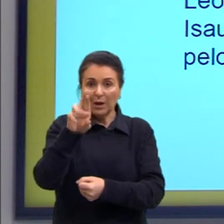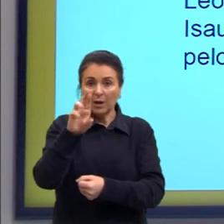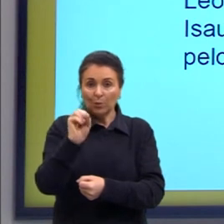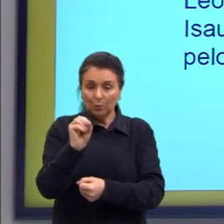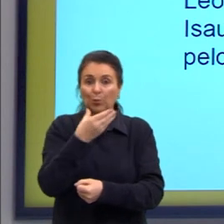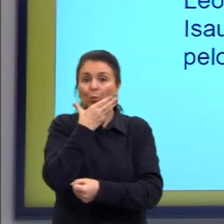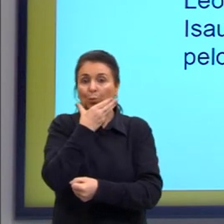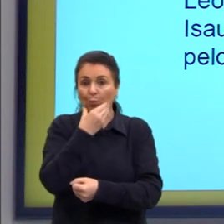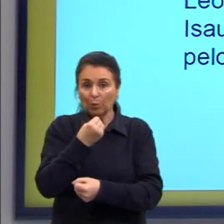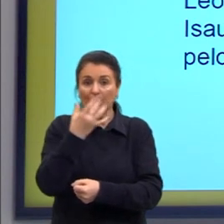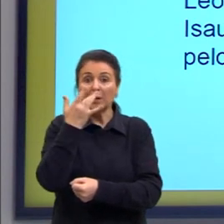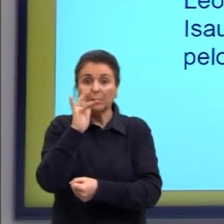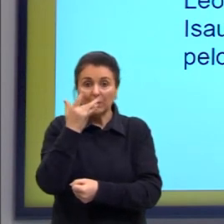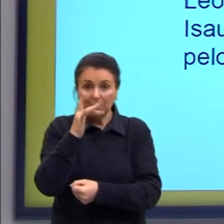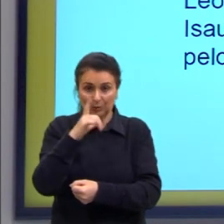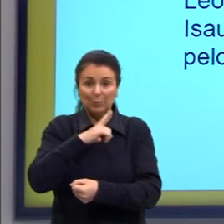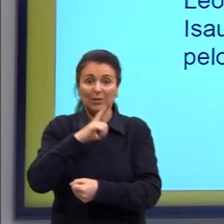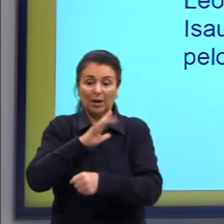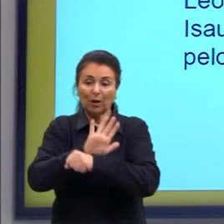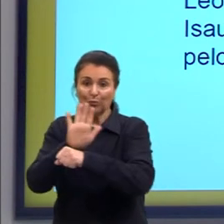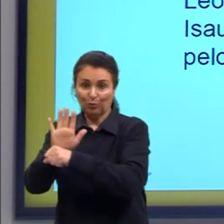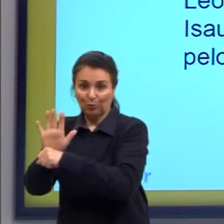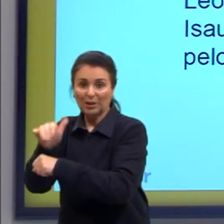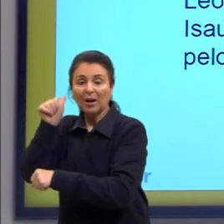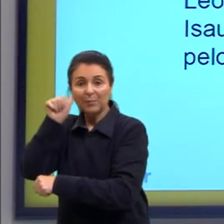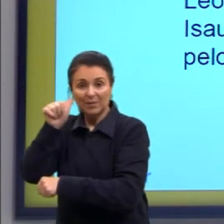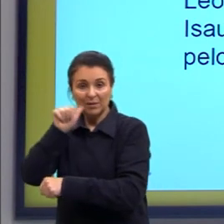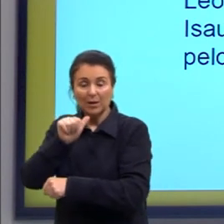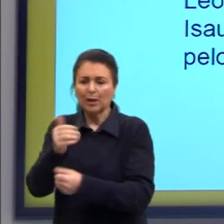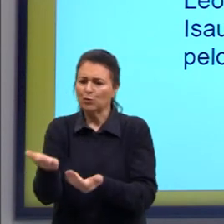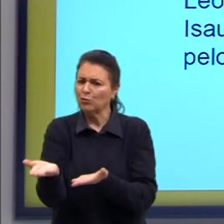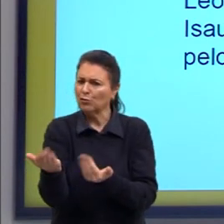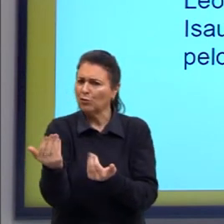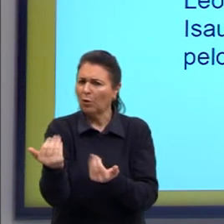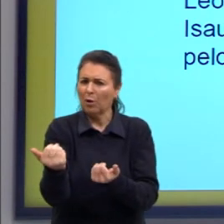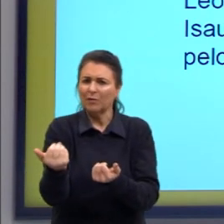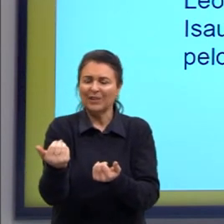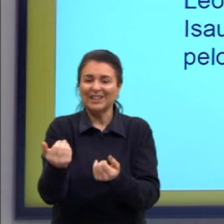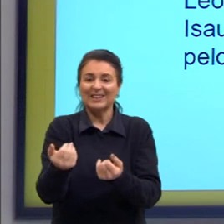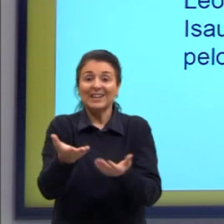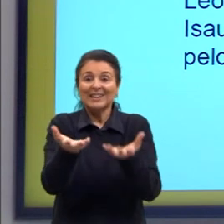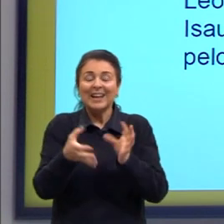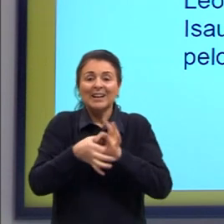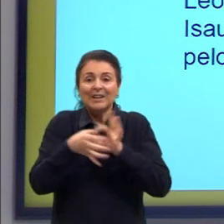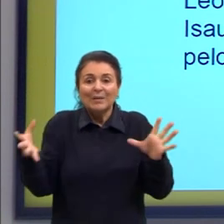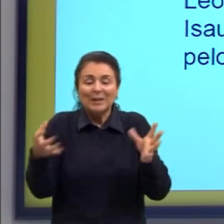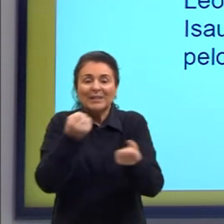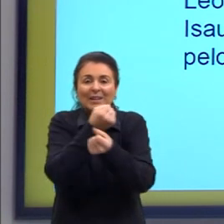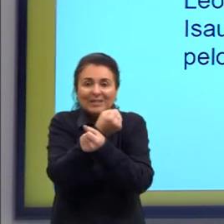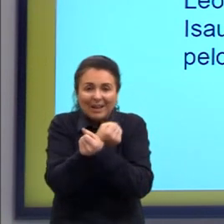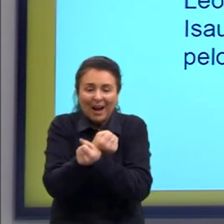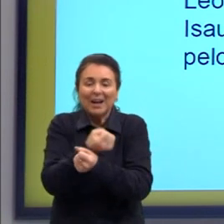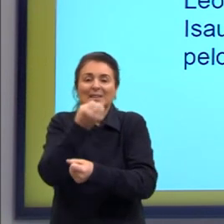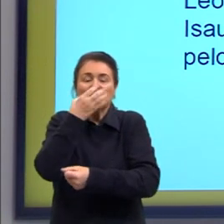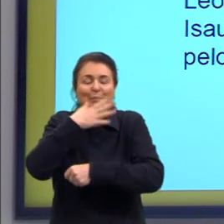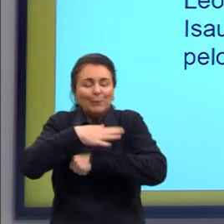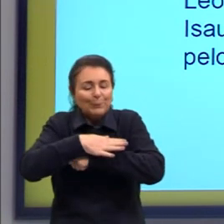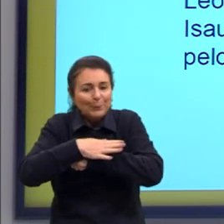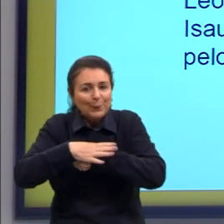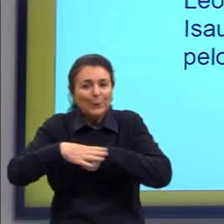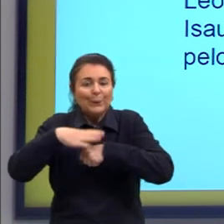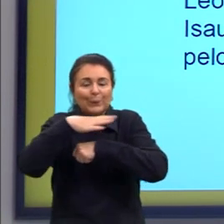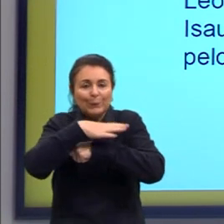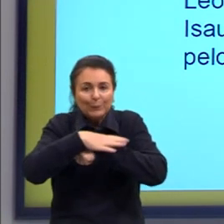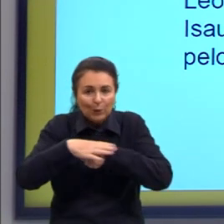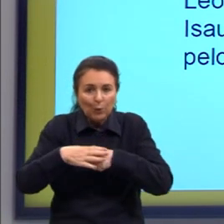escrava branca temos o Álvaro né que é um jovem abolicionista Republicano que é o o cara bonzinho o cara quer